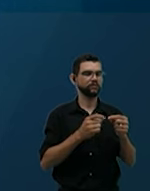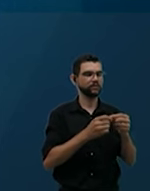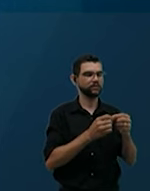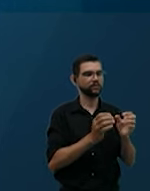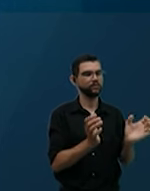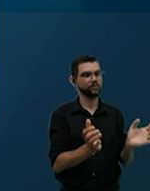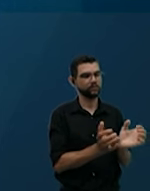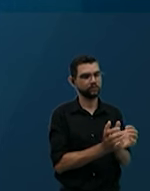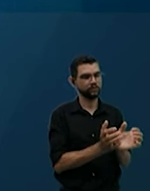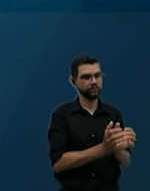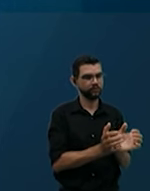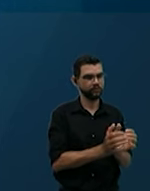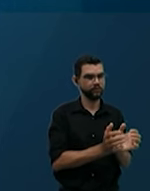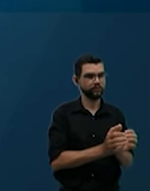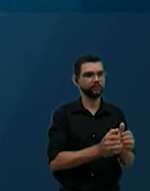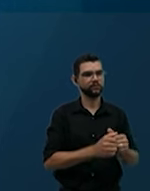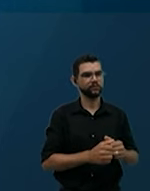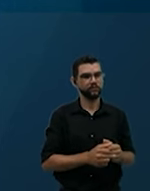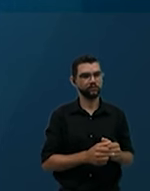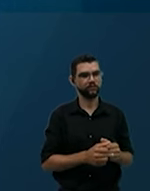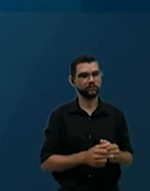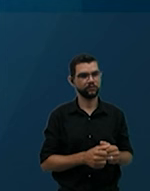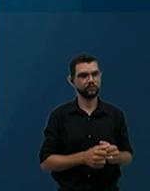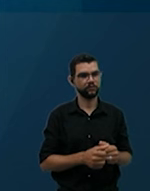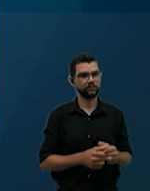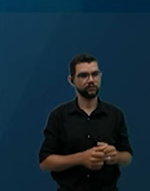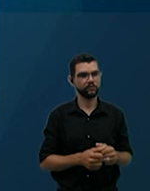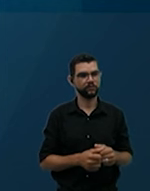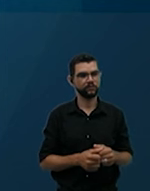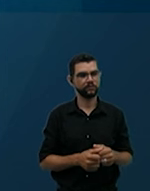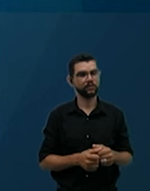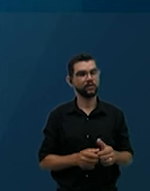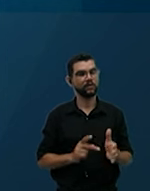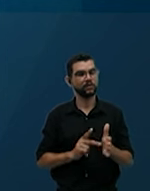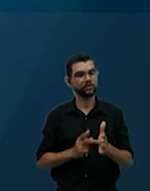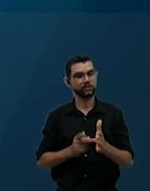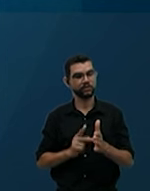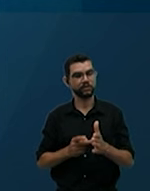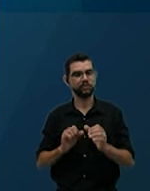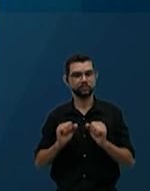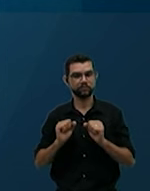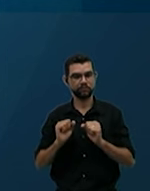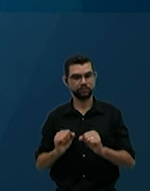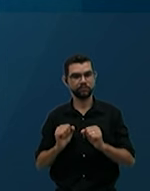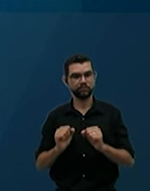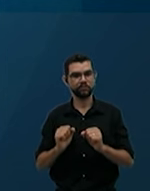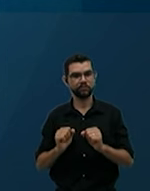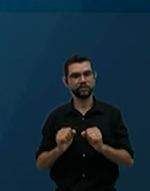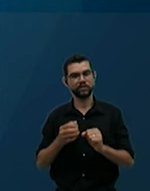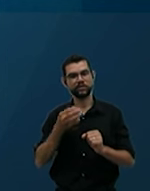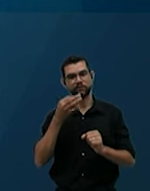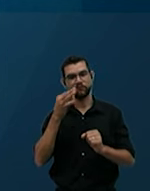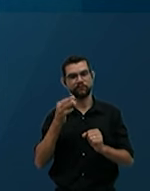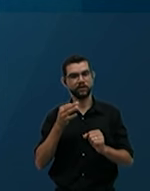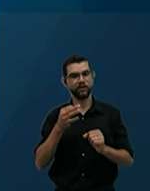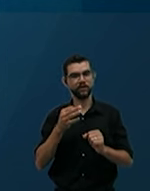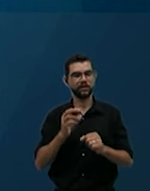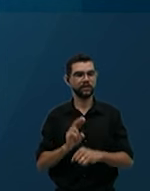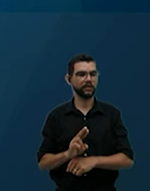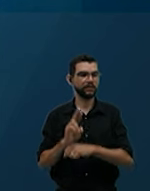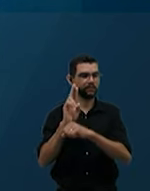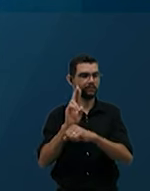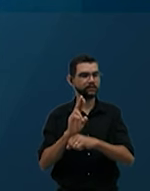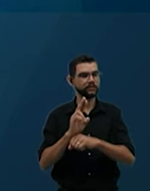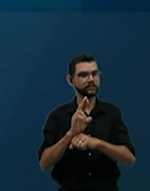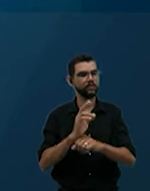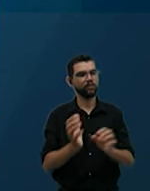e extraordinária dos sindicatos para agir em nome da categoria que representa, independente de autorização, ela está